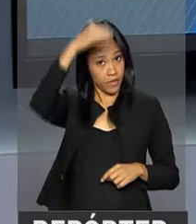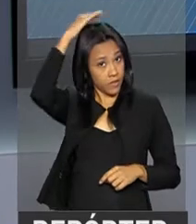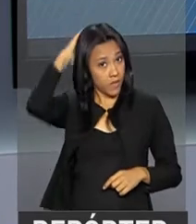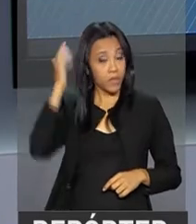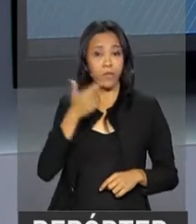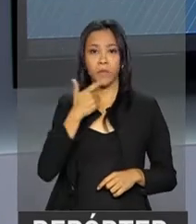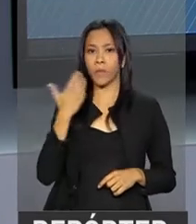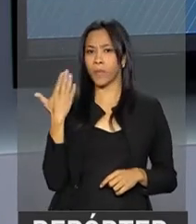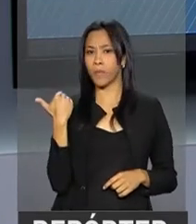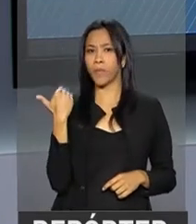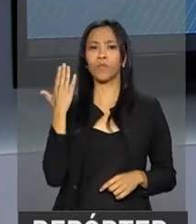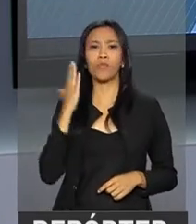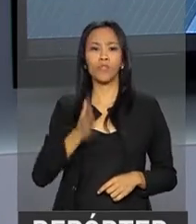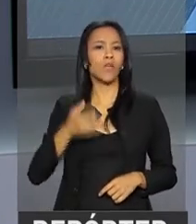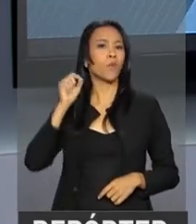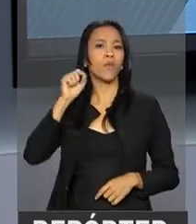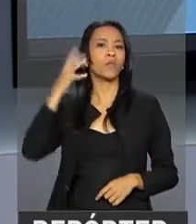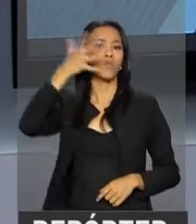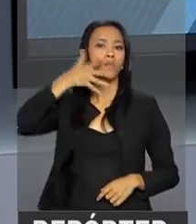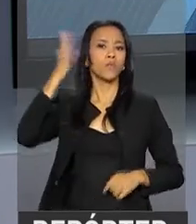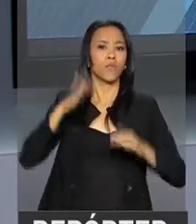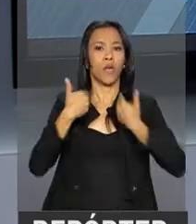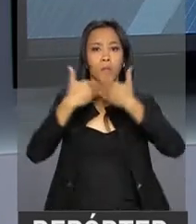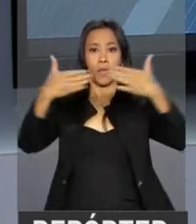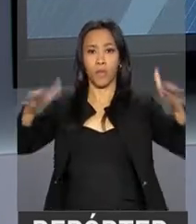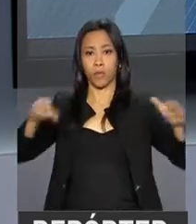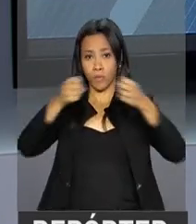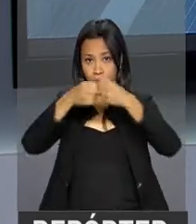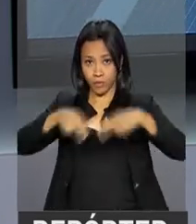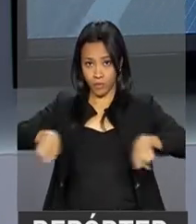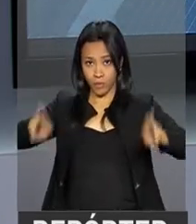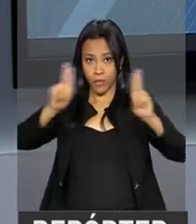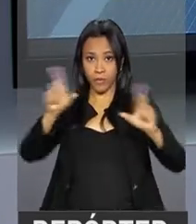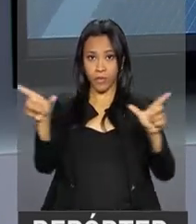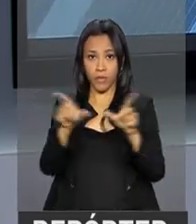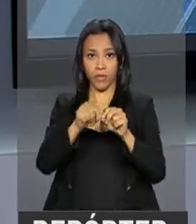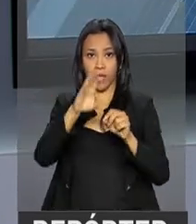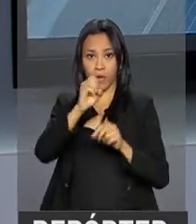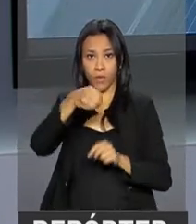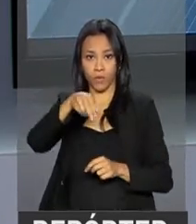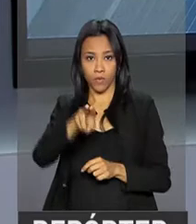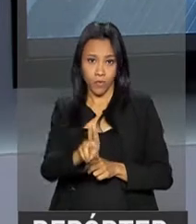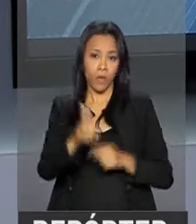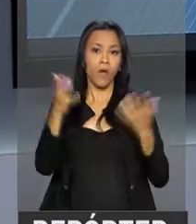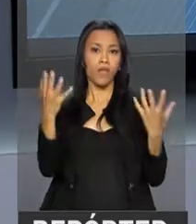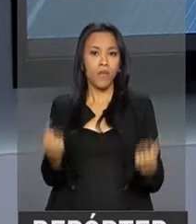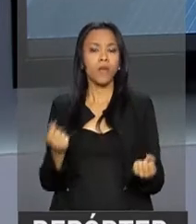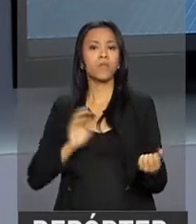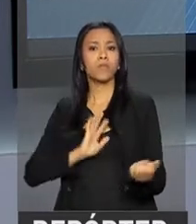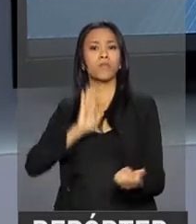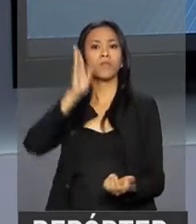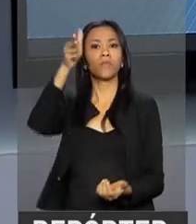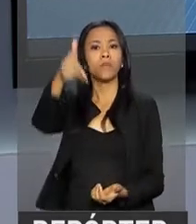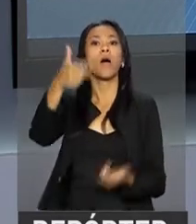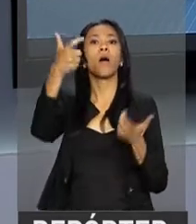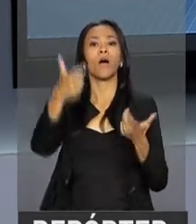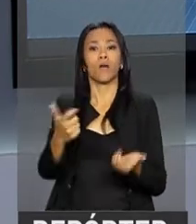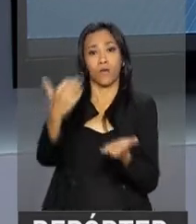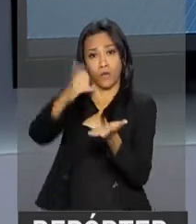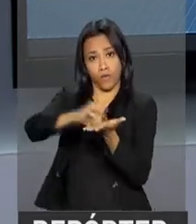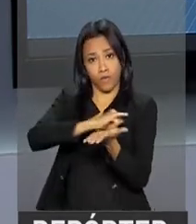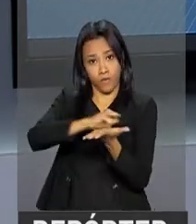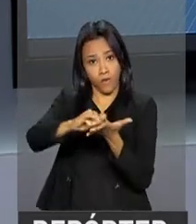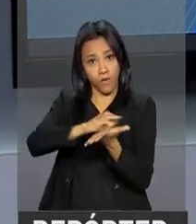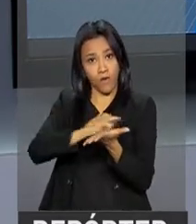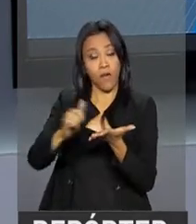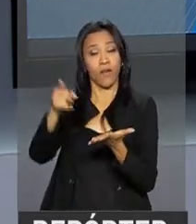fez agora há pouco um discurso na abertura da Assembleia Geral das Nações Unidas. E nós vamos então até Nova York falar ao vivo com a